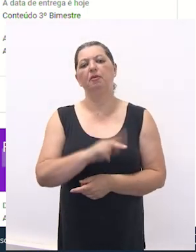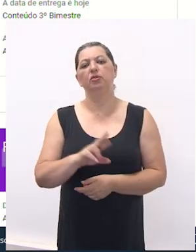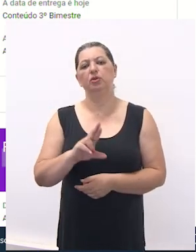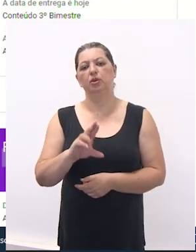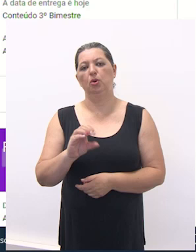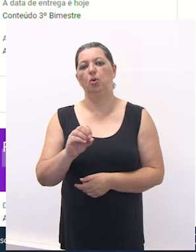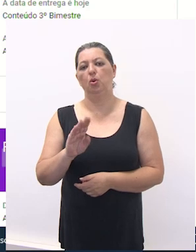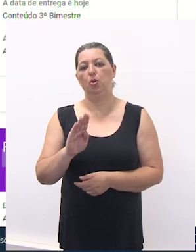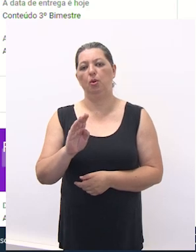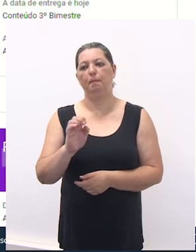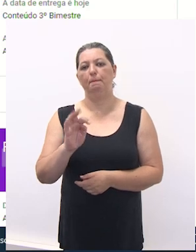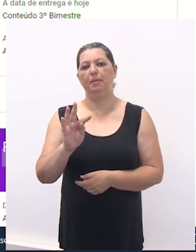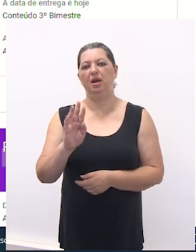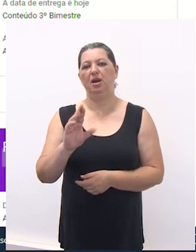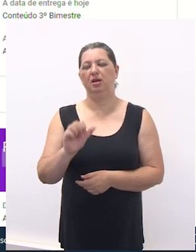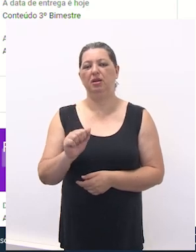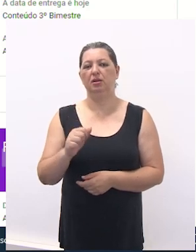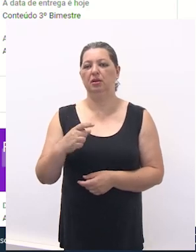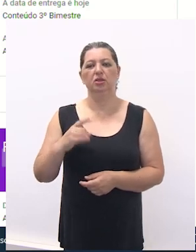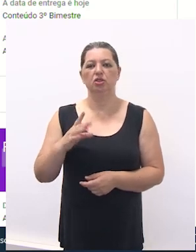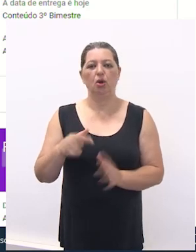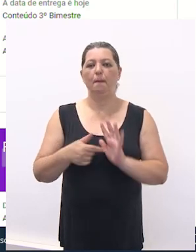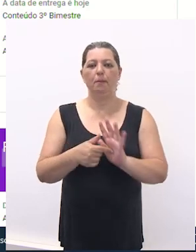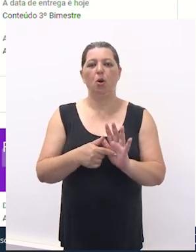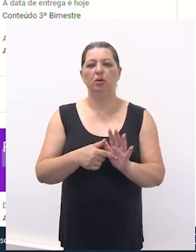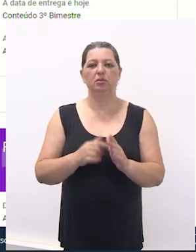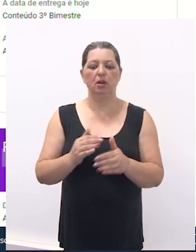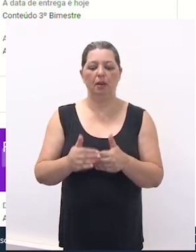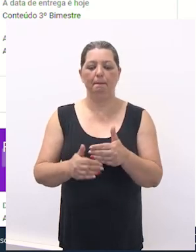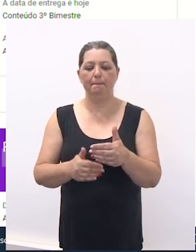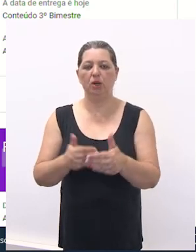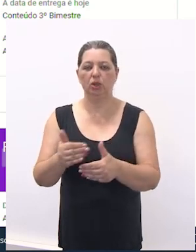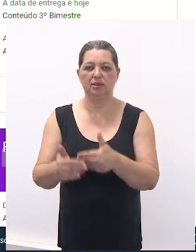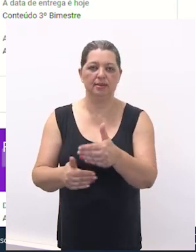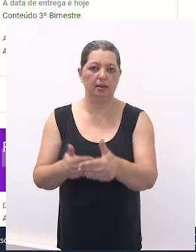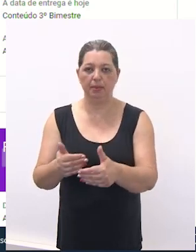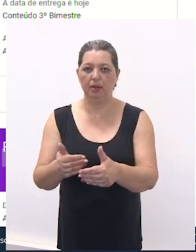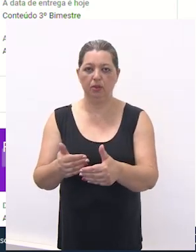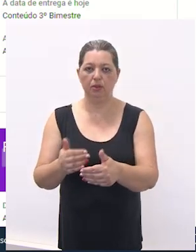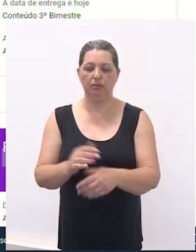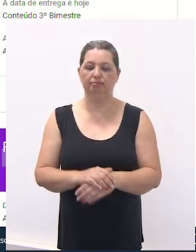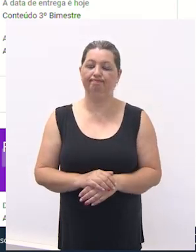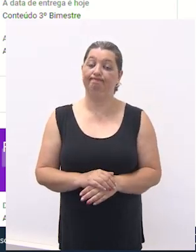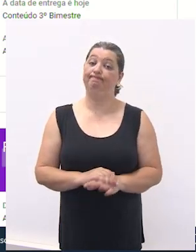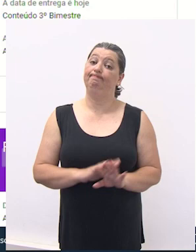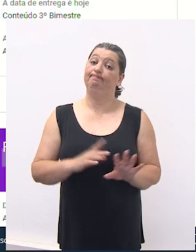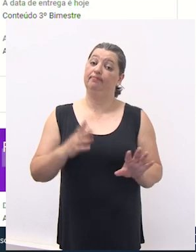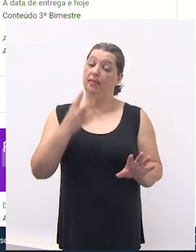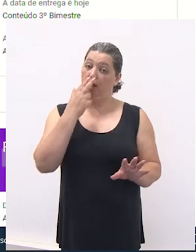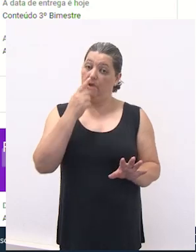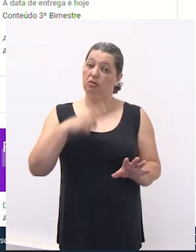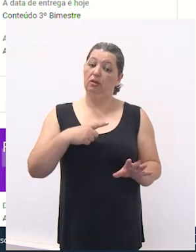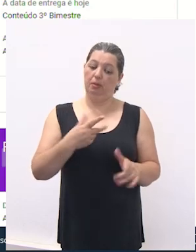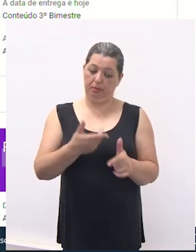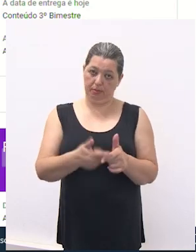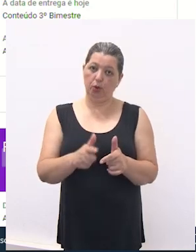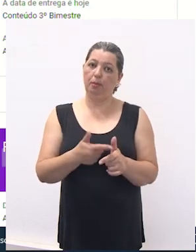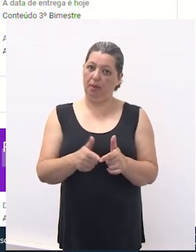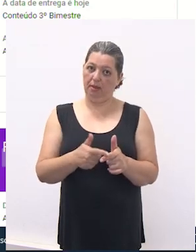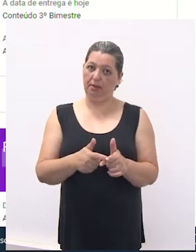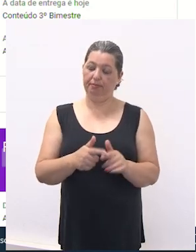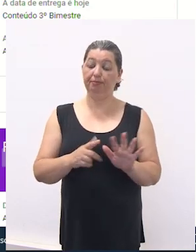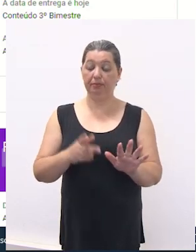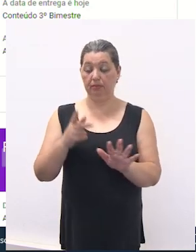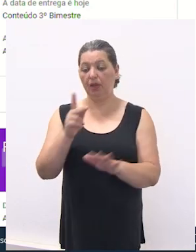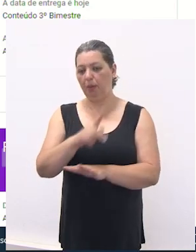ó, só aparece em processamento. O dela? Então teve algum problema. O meu... Aí você, professora,